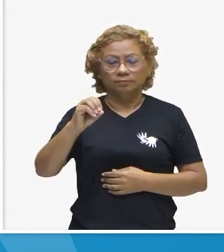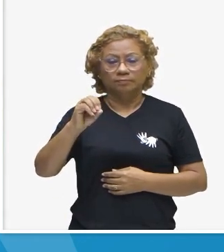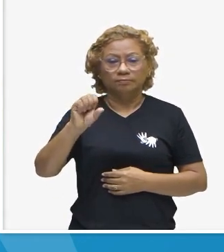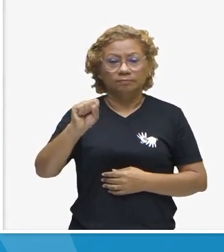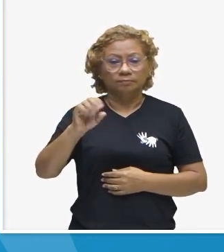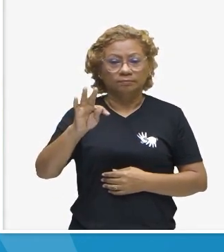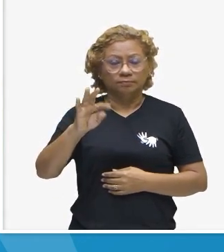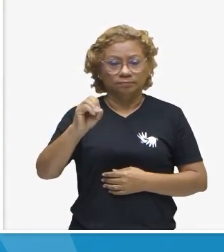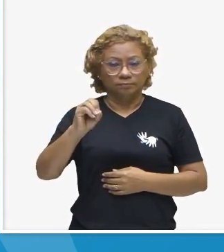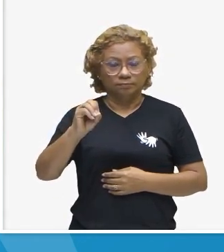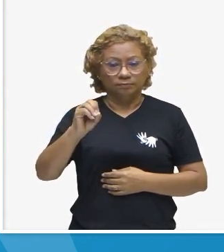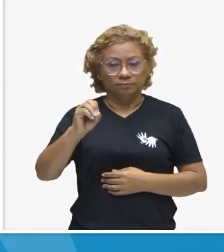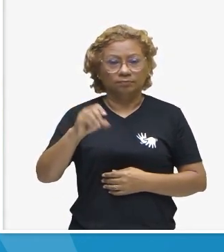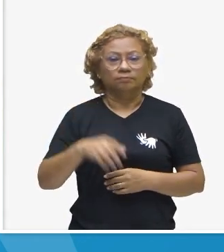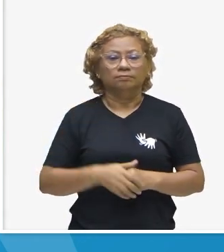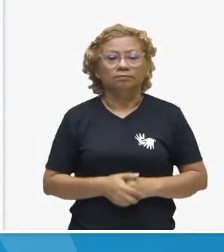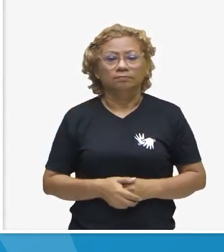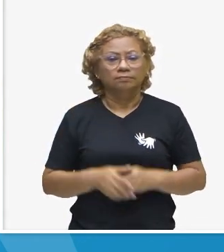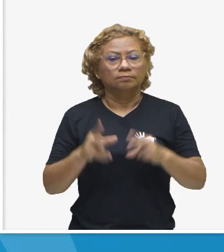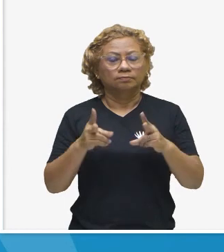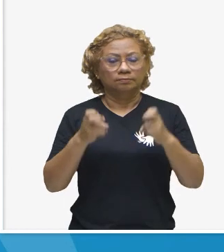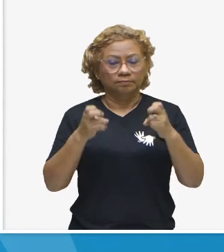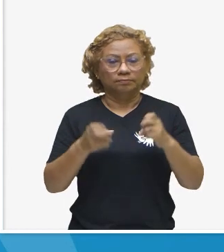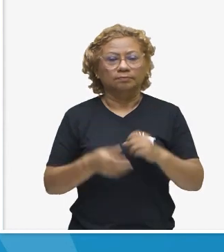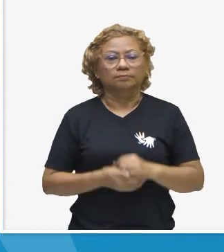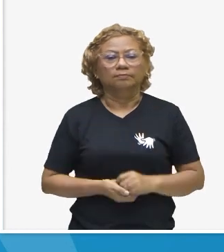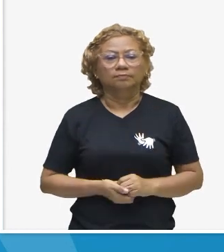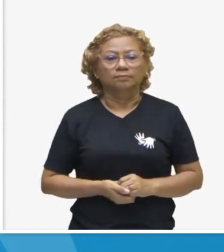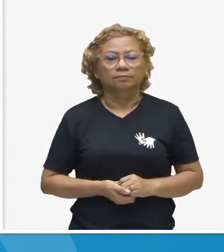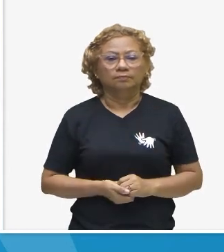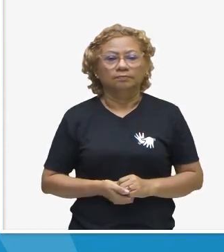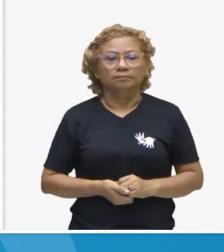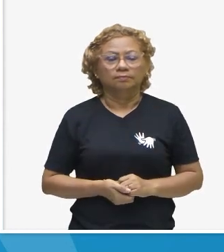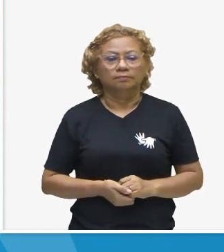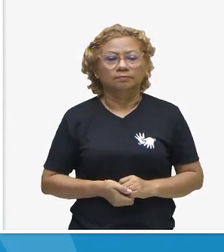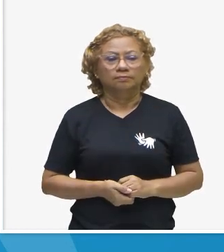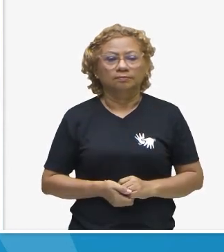Observe aqui. Você tem uma reta.